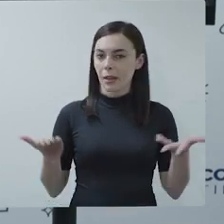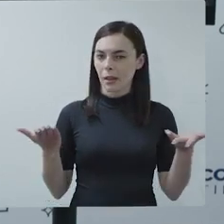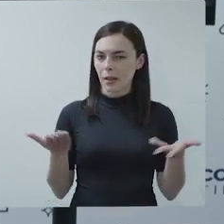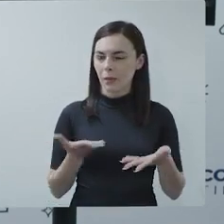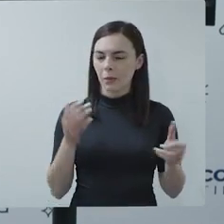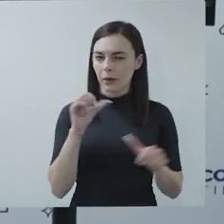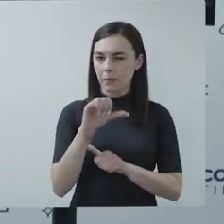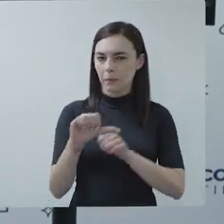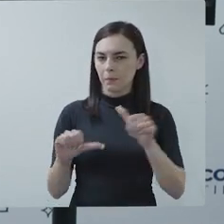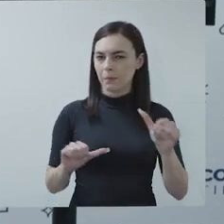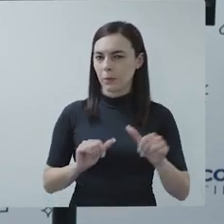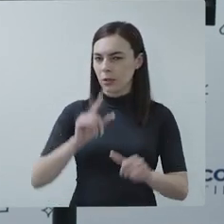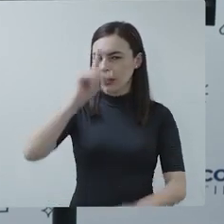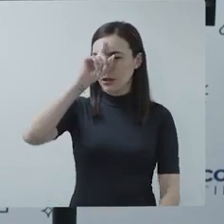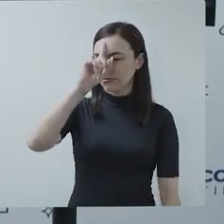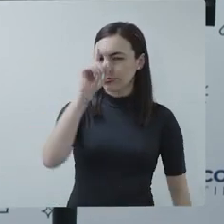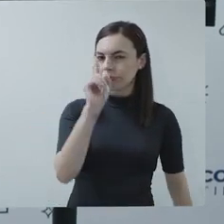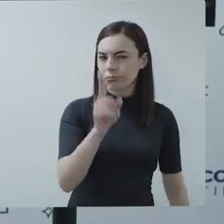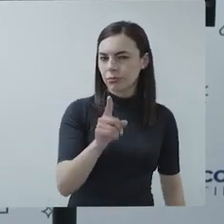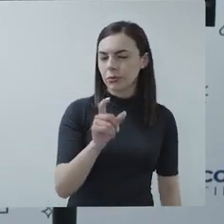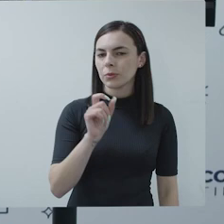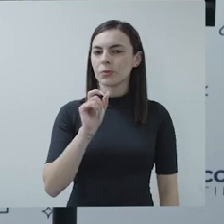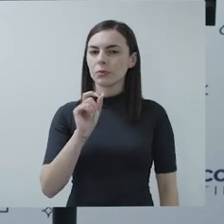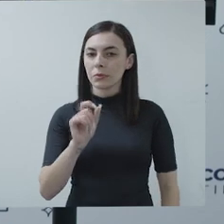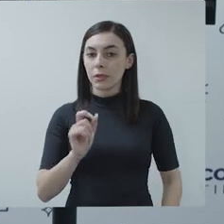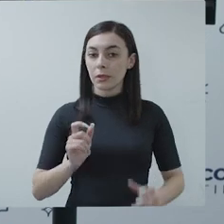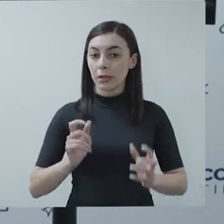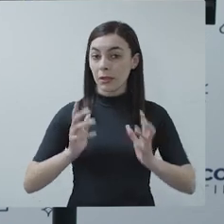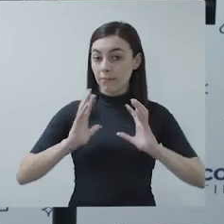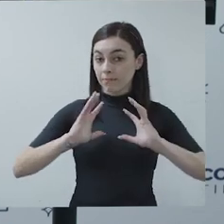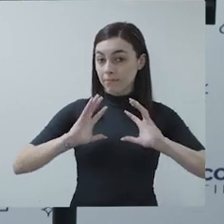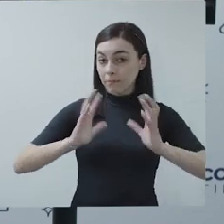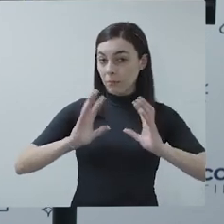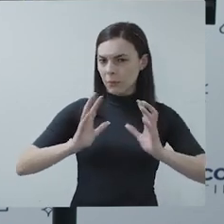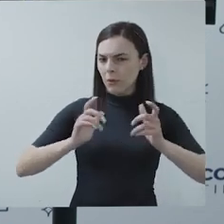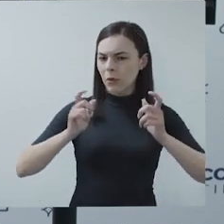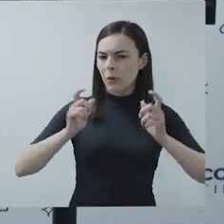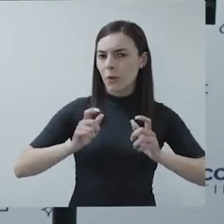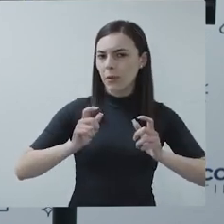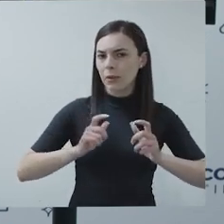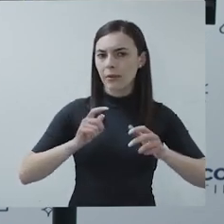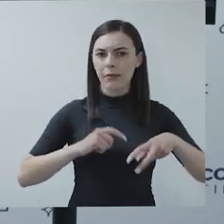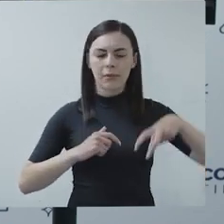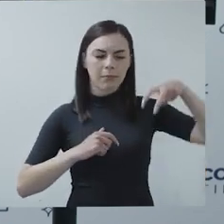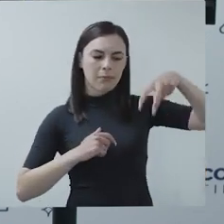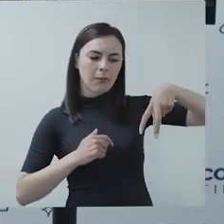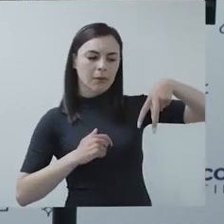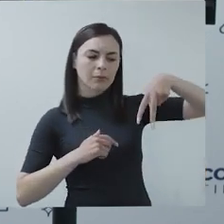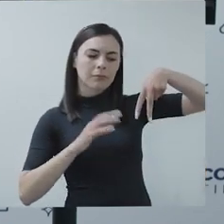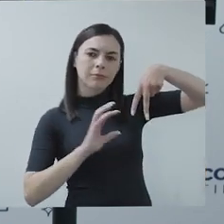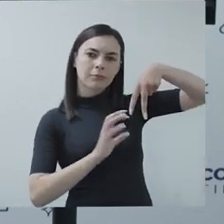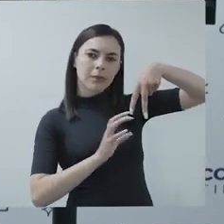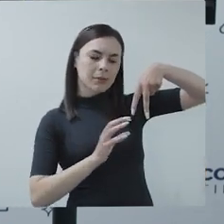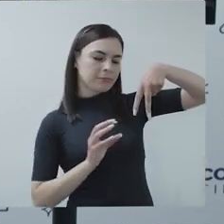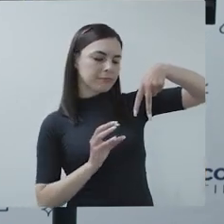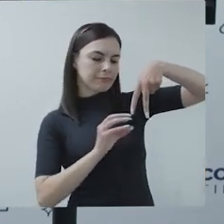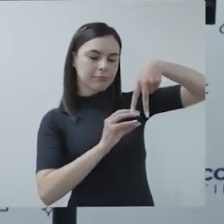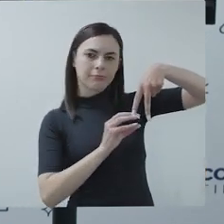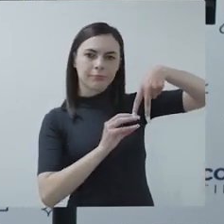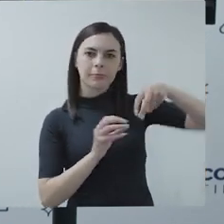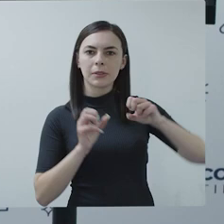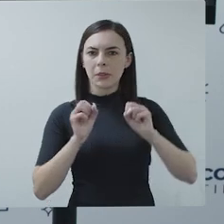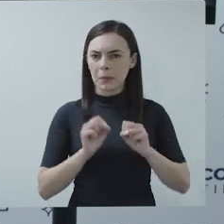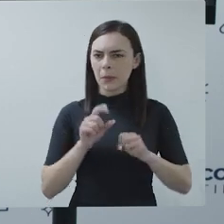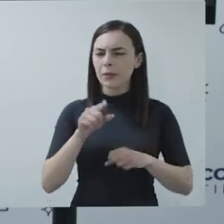Agora, seu mestre mandou colocar a bola embaixo do pé. Então aí na casa de vocês, vocês